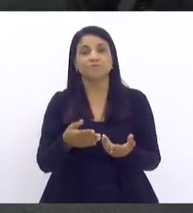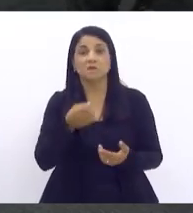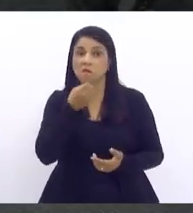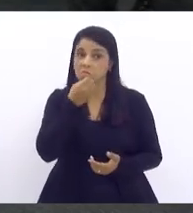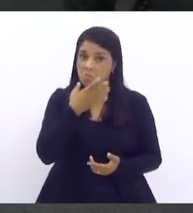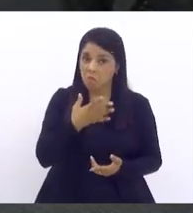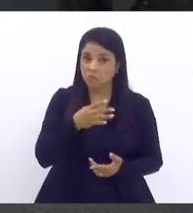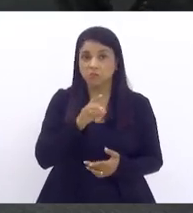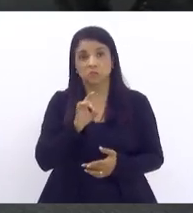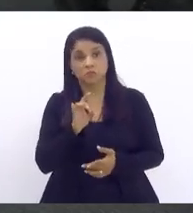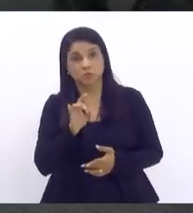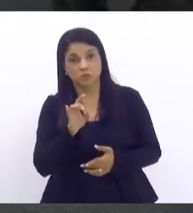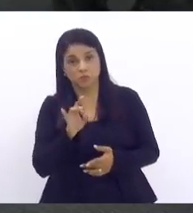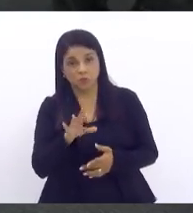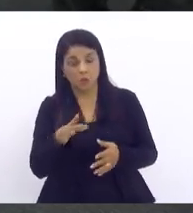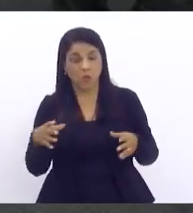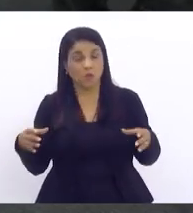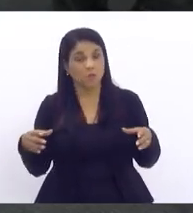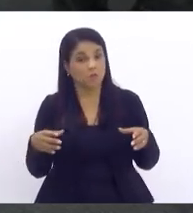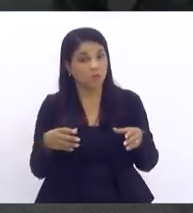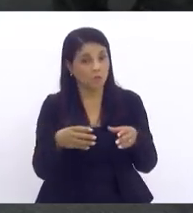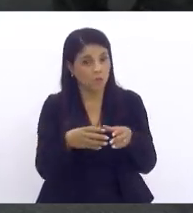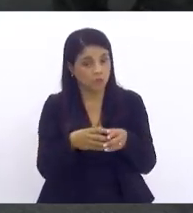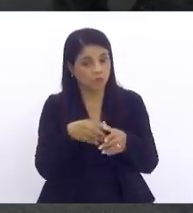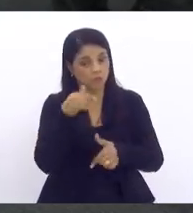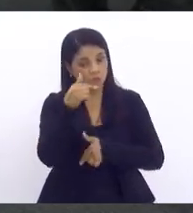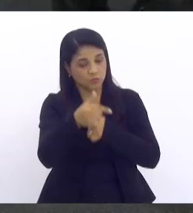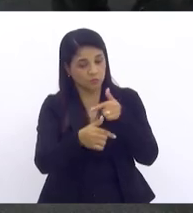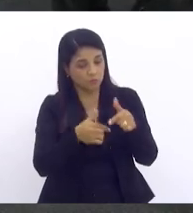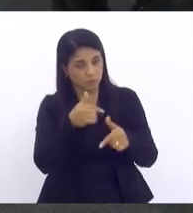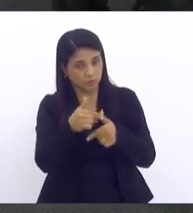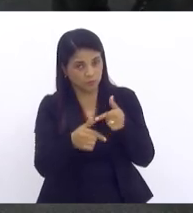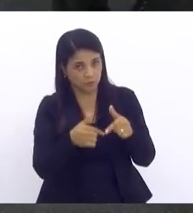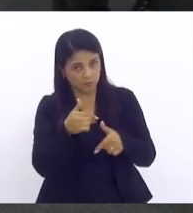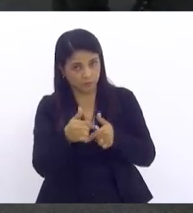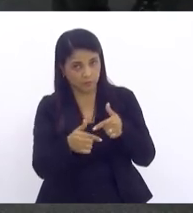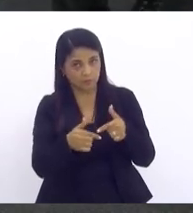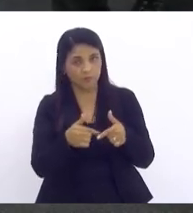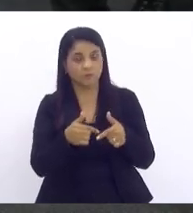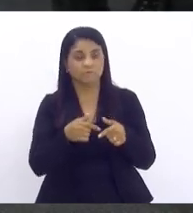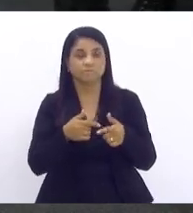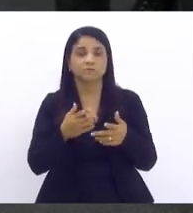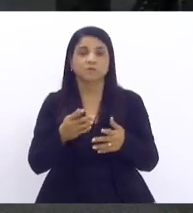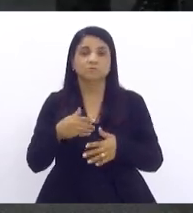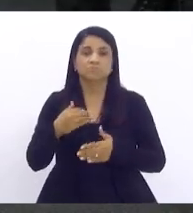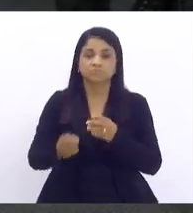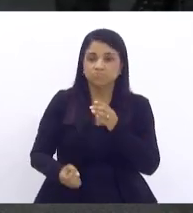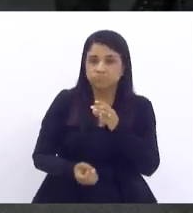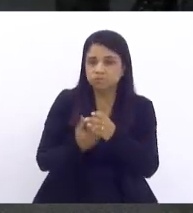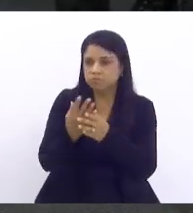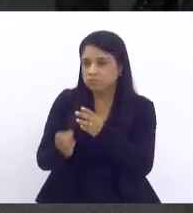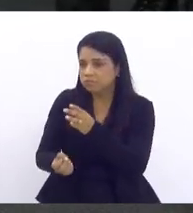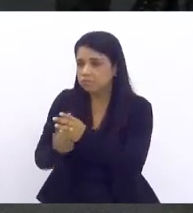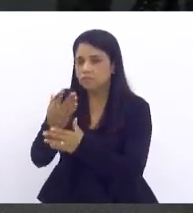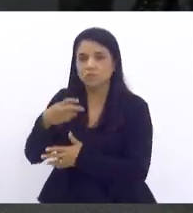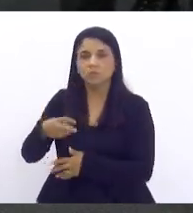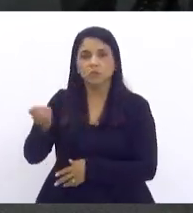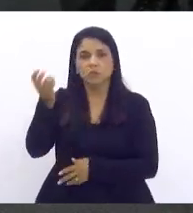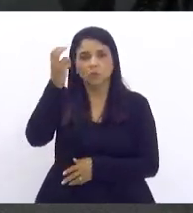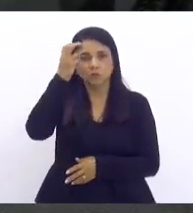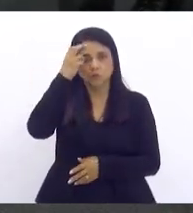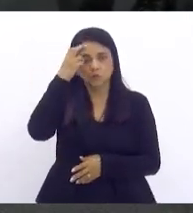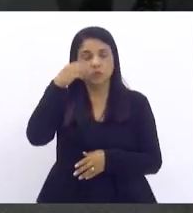não apenas para esse conjunto de trabalhadoras, trabalhadores, produtores culturais que vai contemplada na nossa